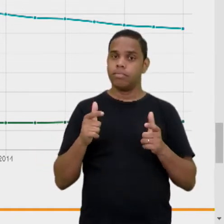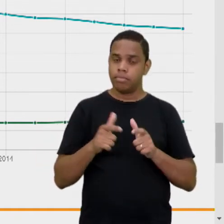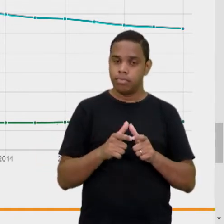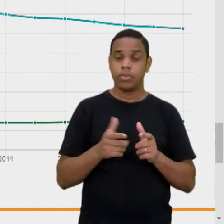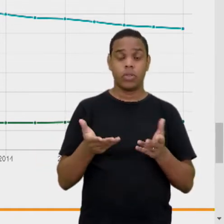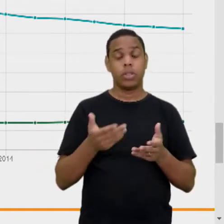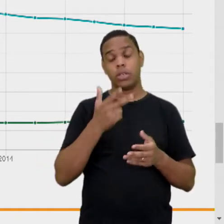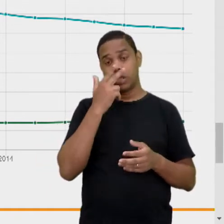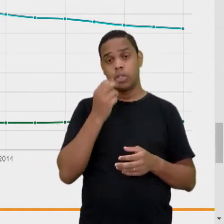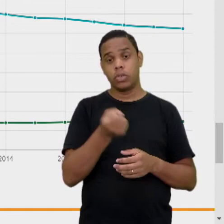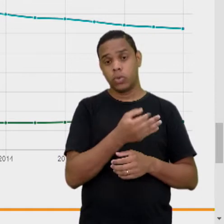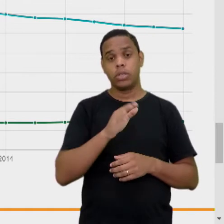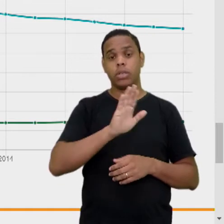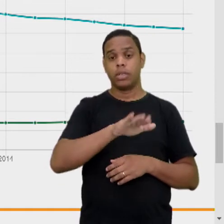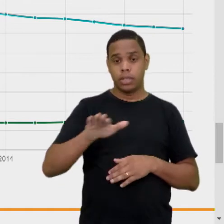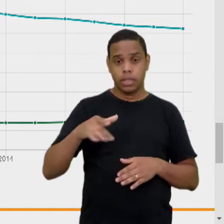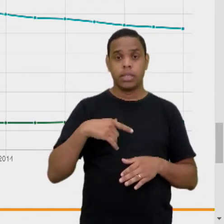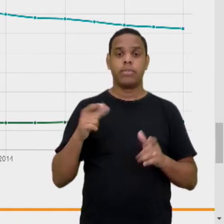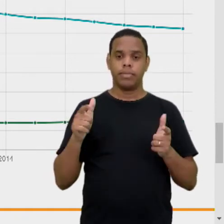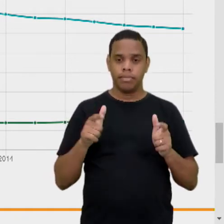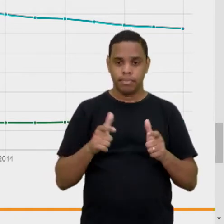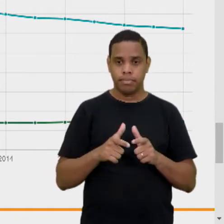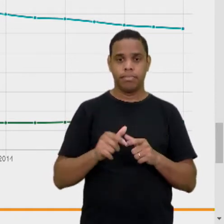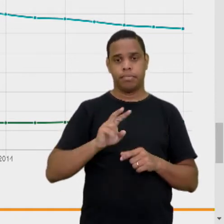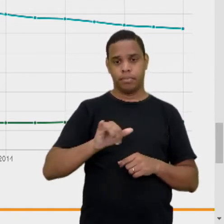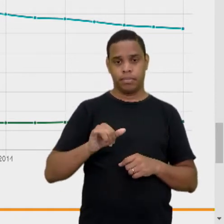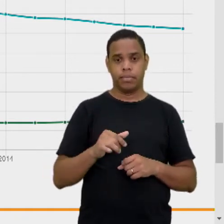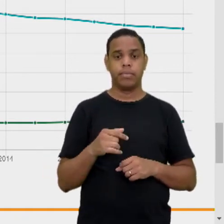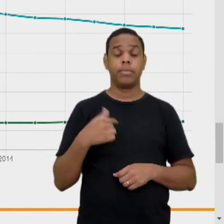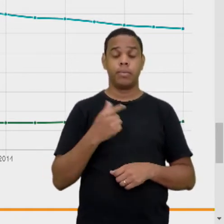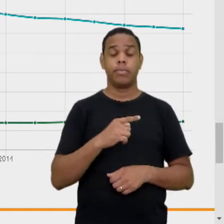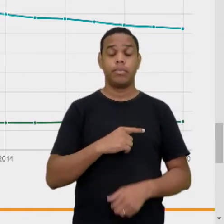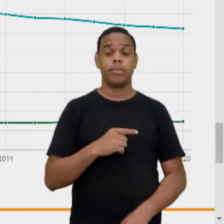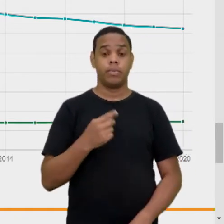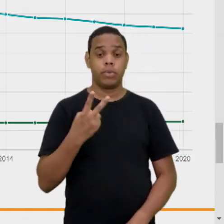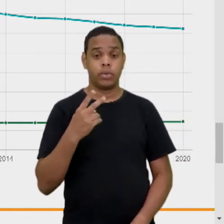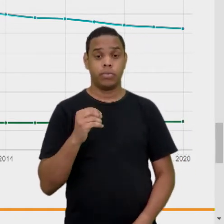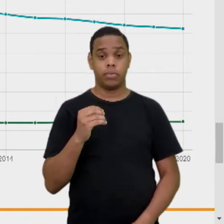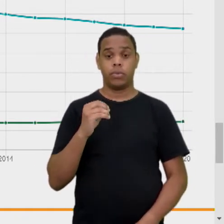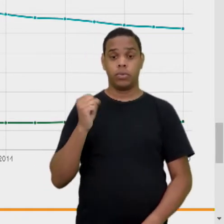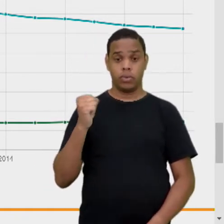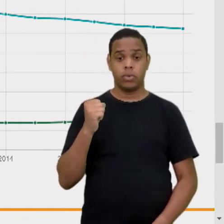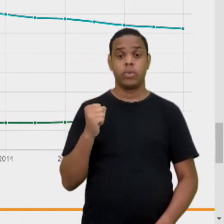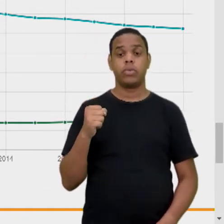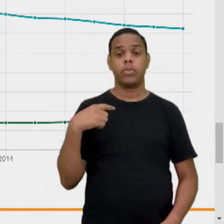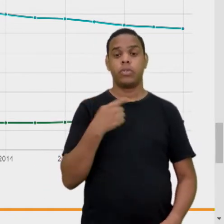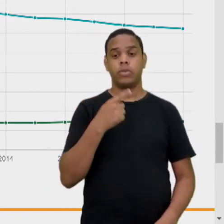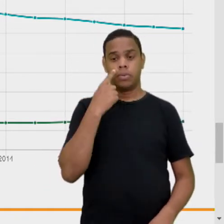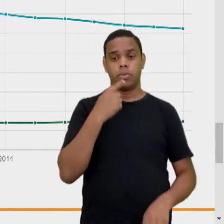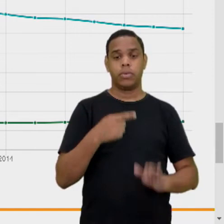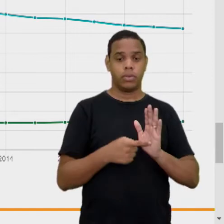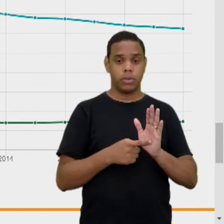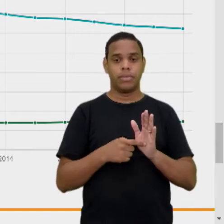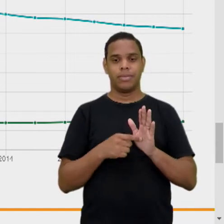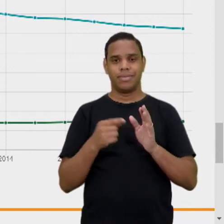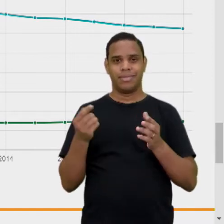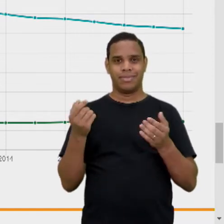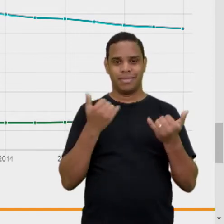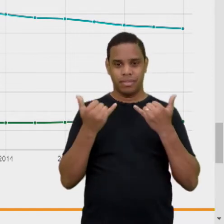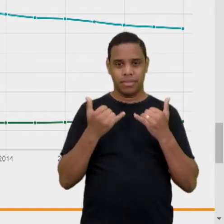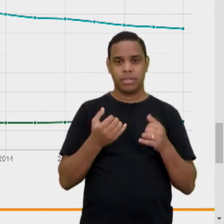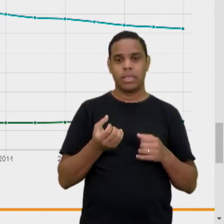é que o número de crianças também diminua. Então a gente tem aqui em 2008, por exemplo, nós já mostramos os dois dados,